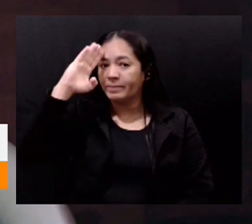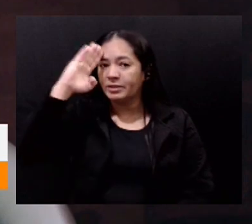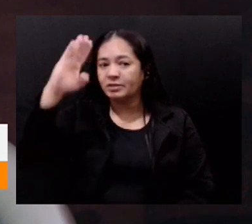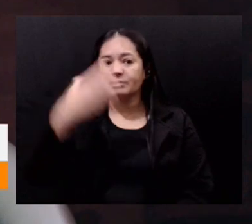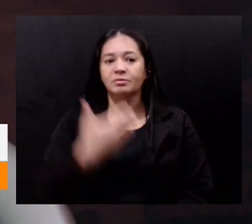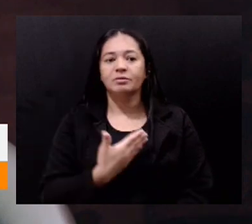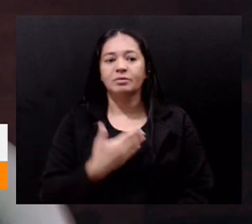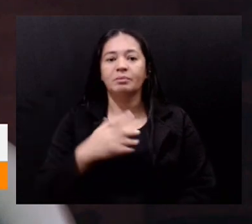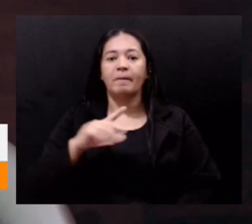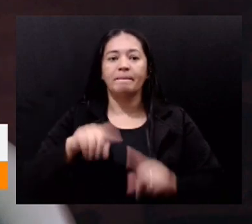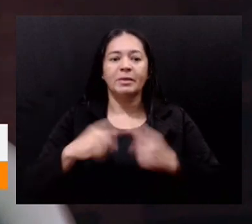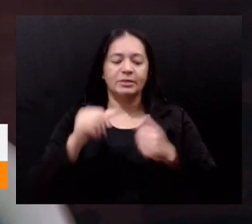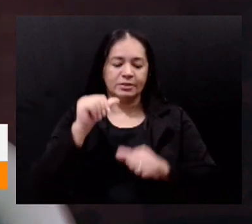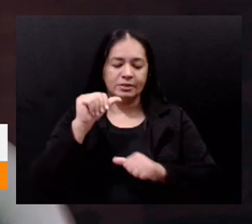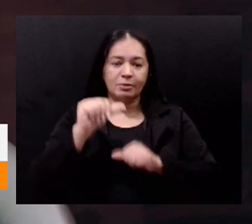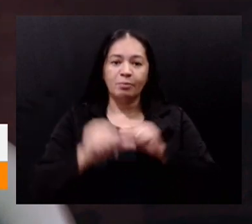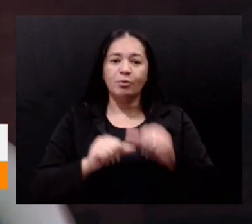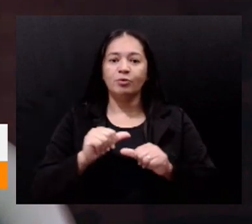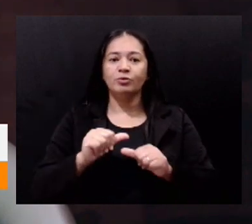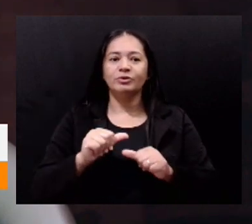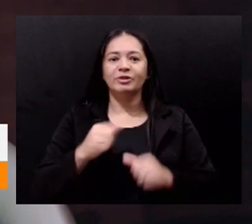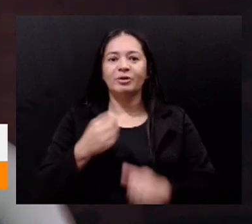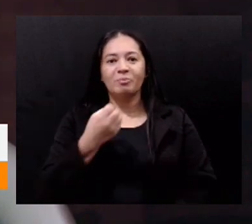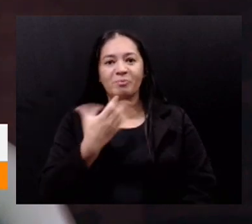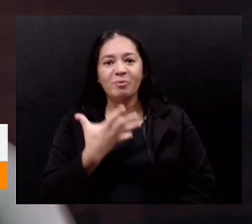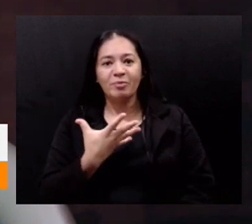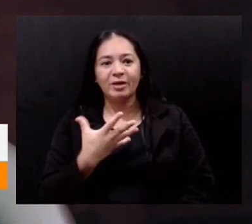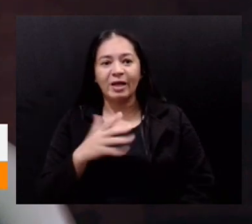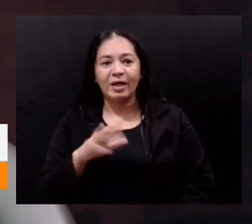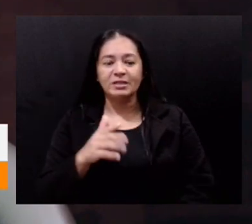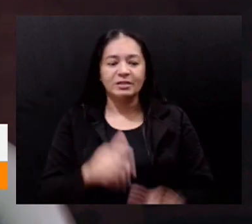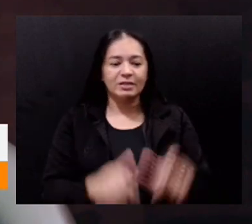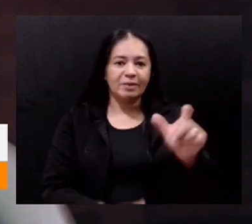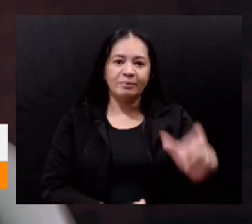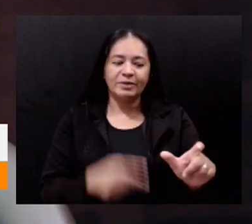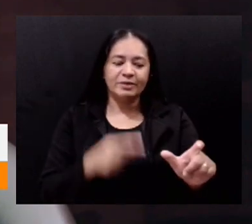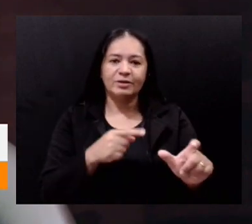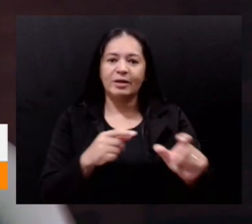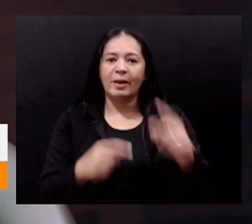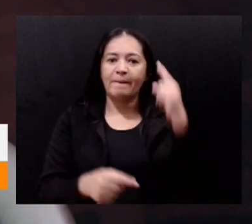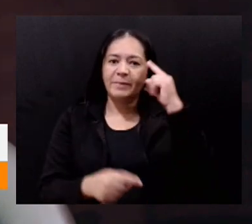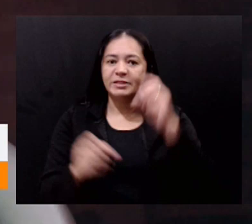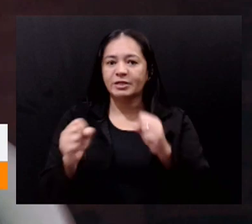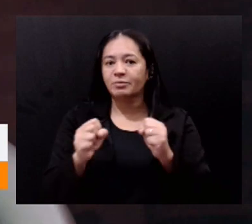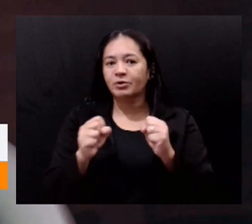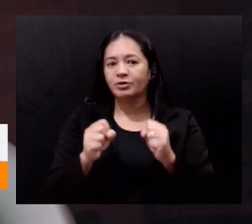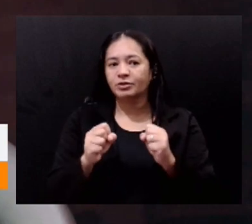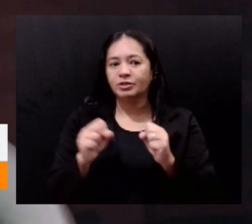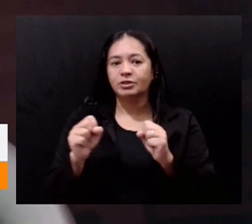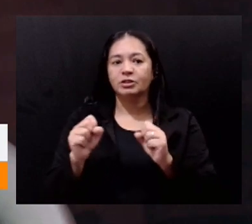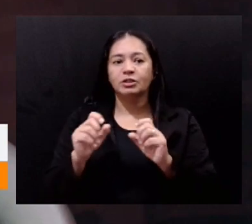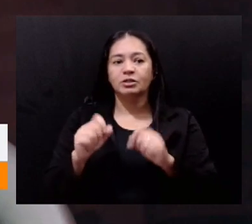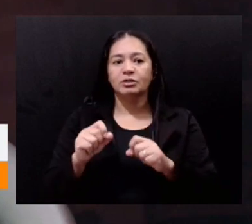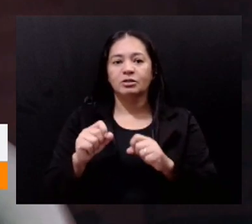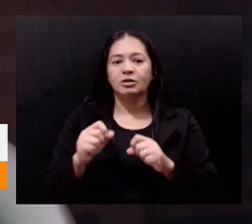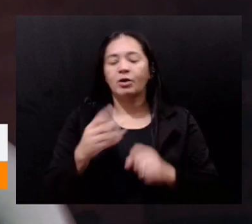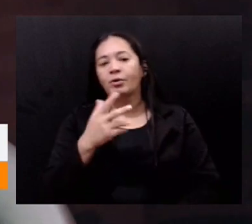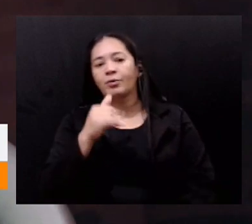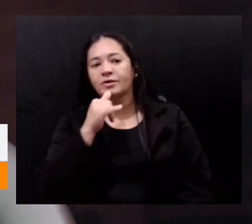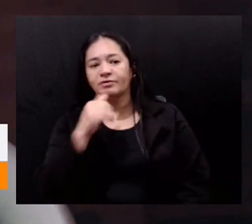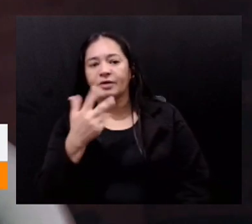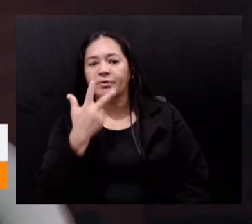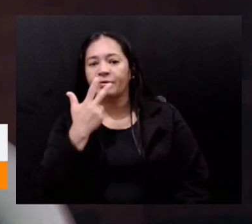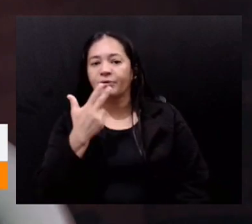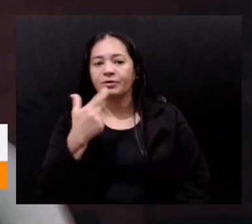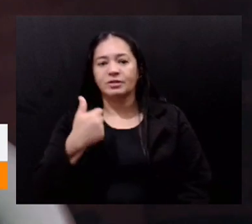às vezes a pessoa, ela pensa que ela pode tudo com você. Você não gosta que fume dentro do carro com você, a pessoa tá fumando, mas você nunca chegou para